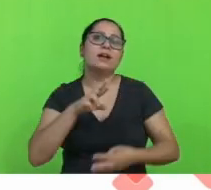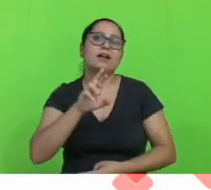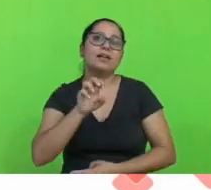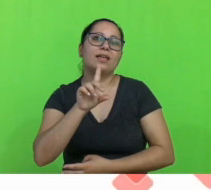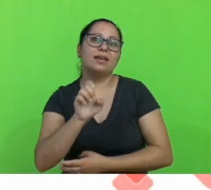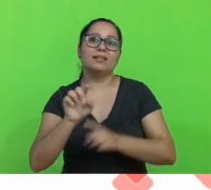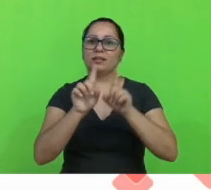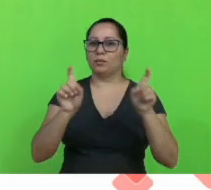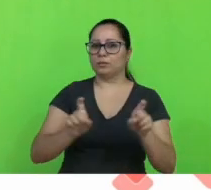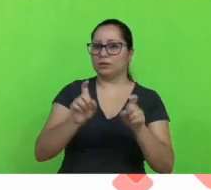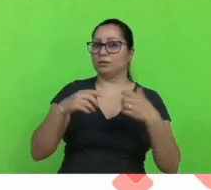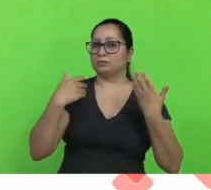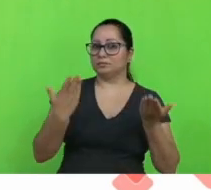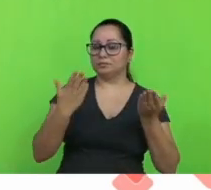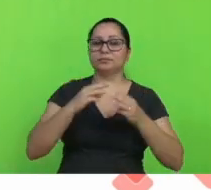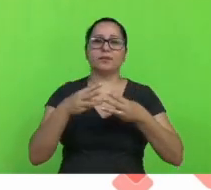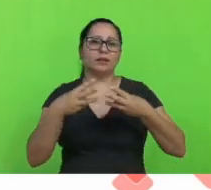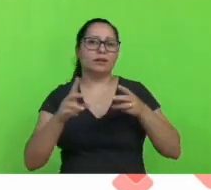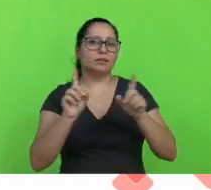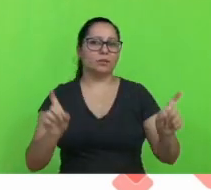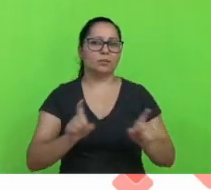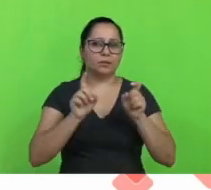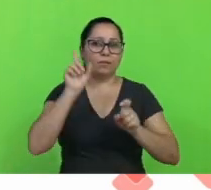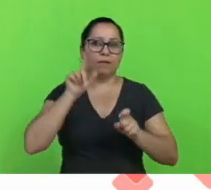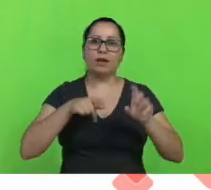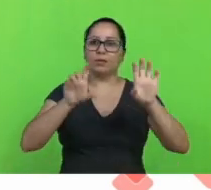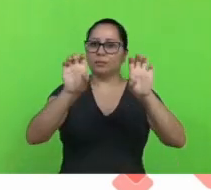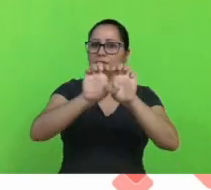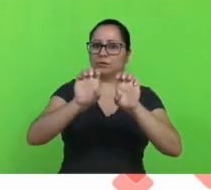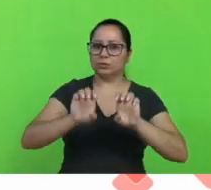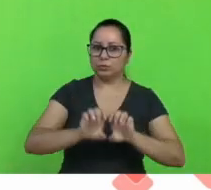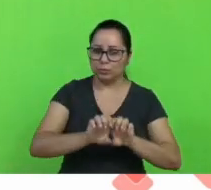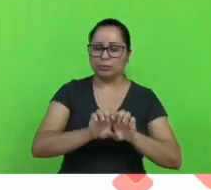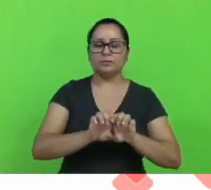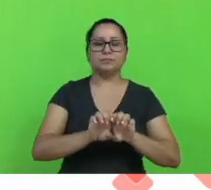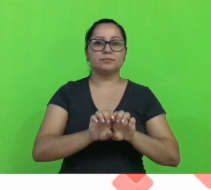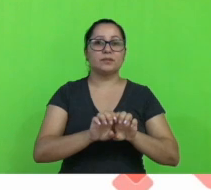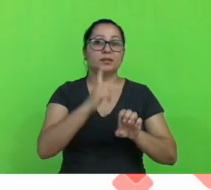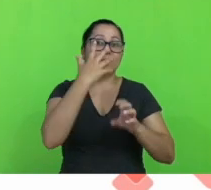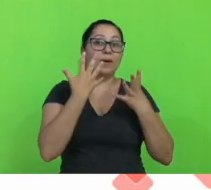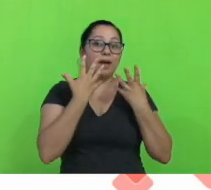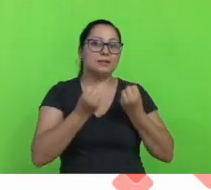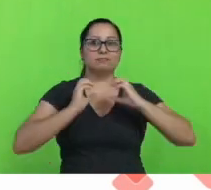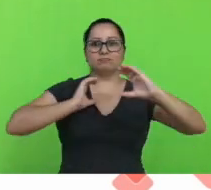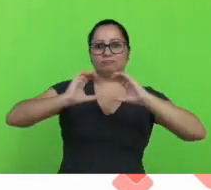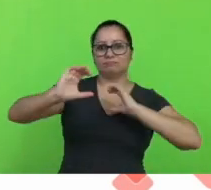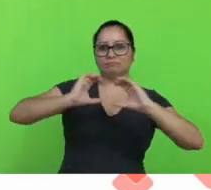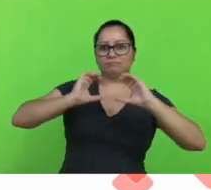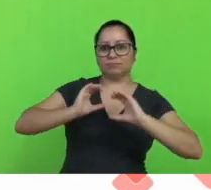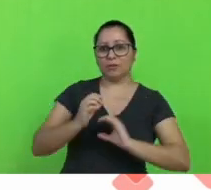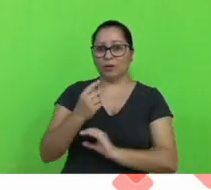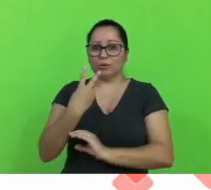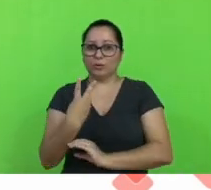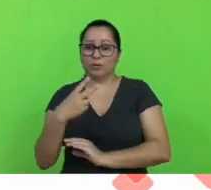Então, conceito. Uma rede de computadores é uma estrutura que permite a comunicação entre dois